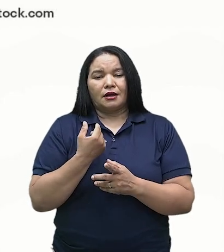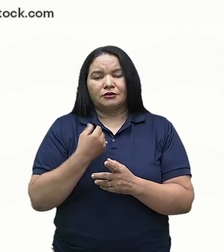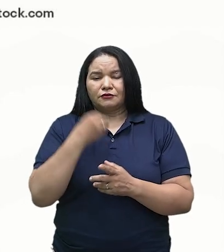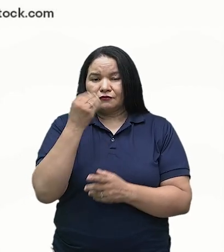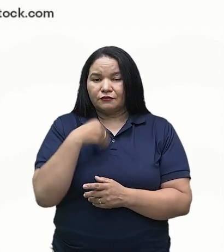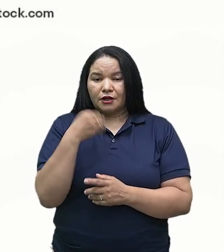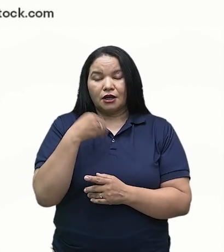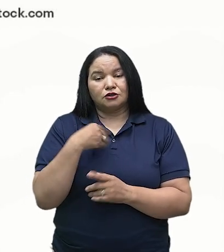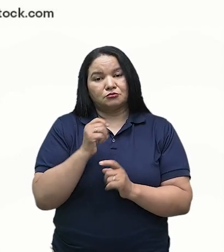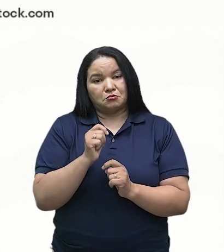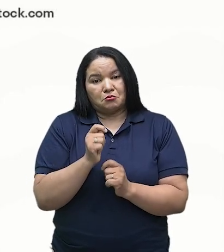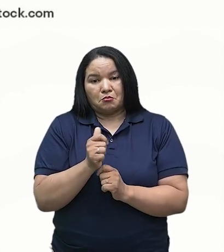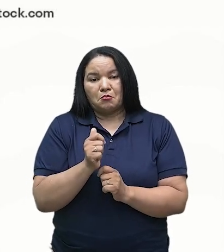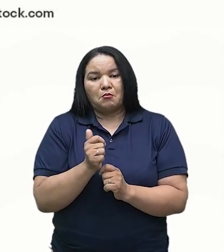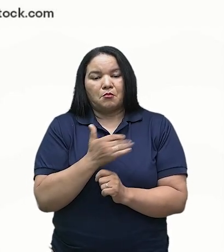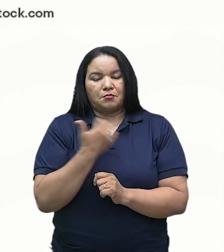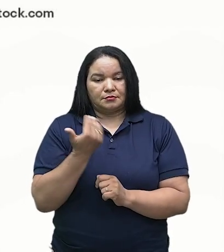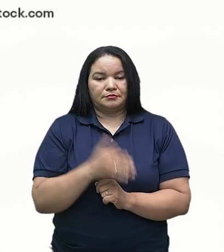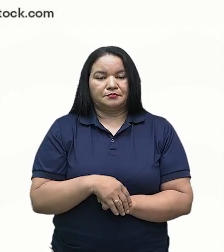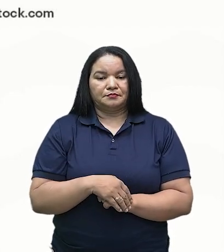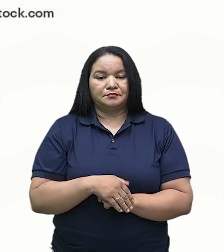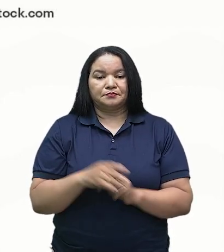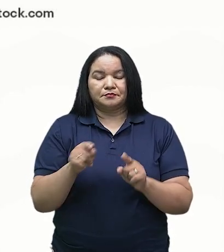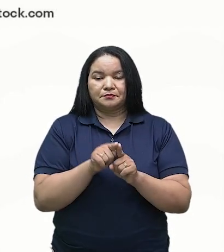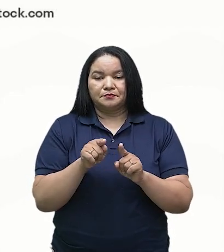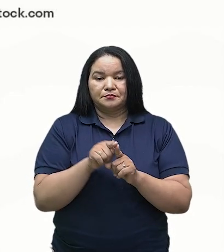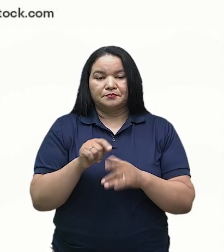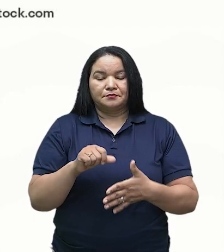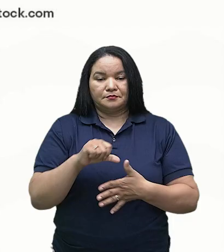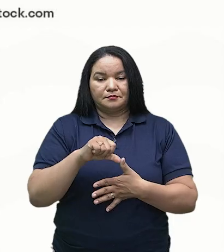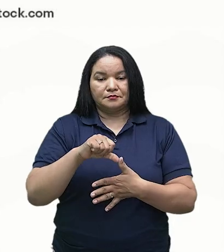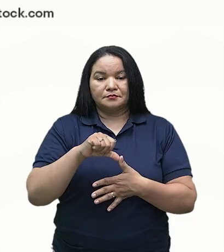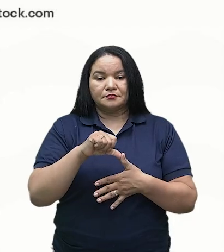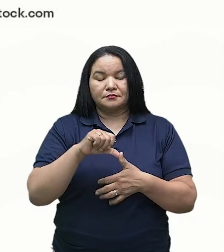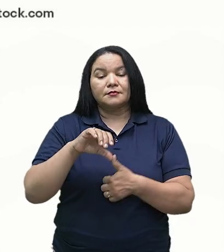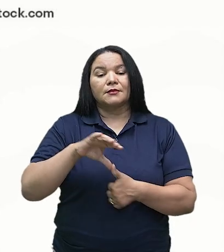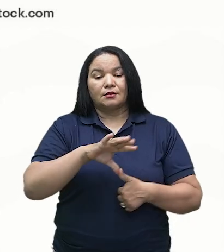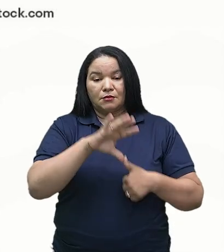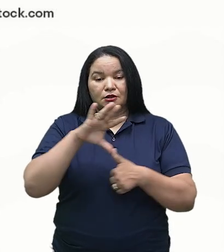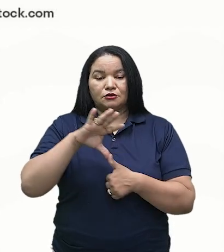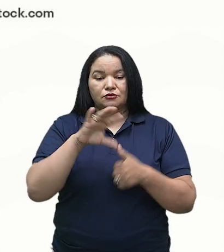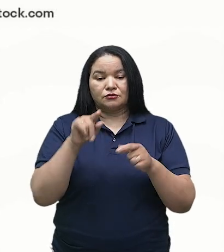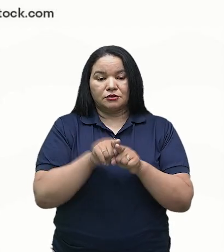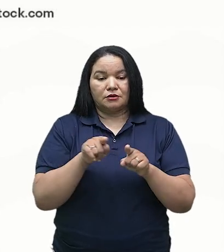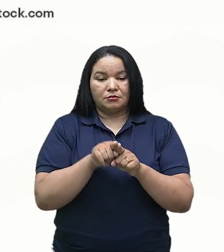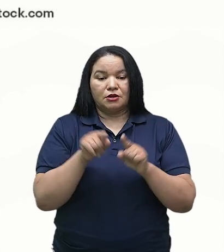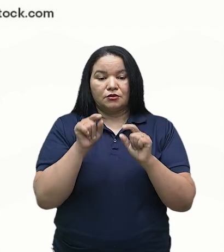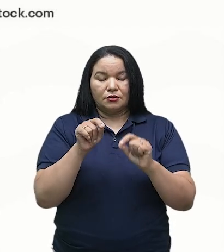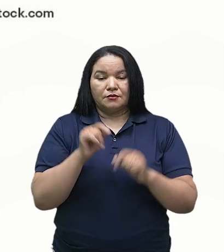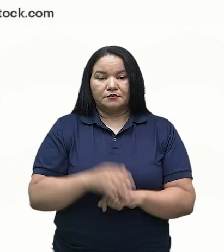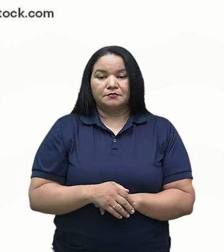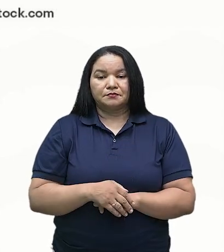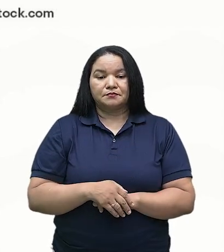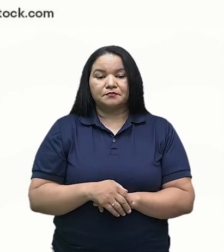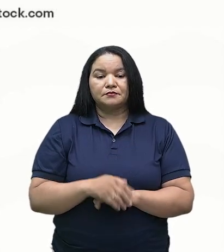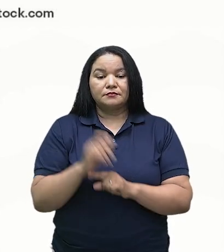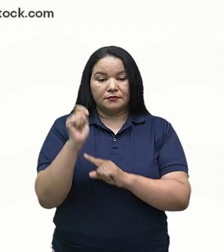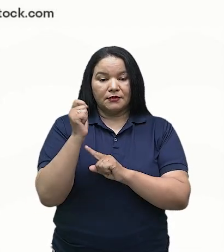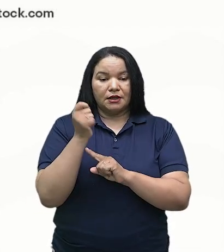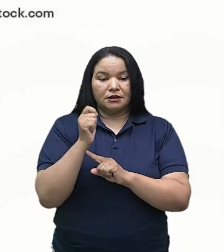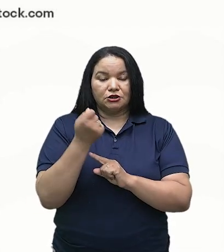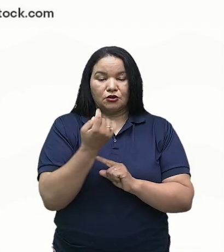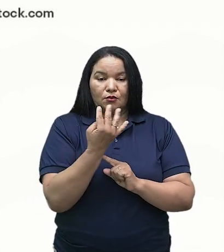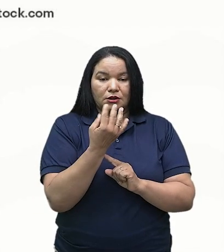morte. Aqui na América do Sul, o que percebemos é que na Argentina ela marcou médias de 48,9